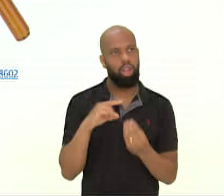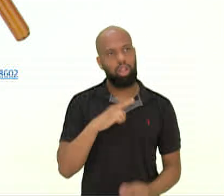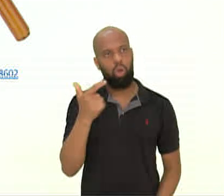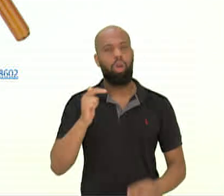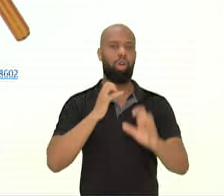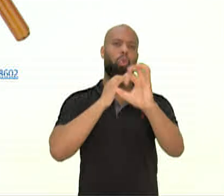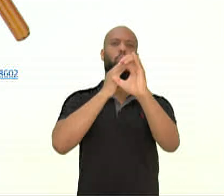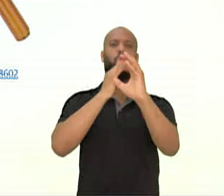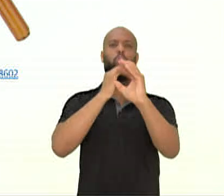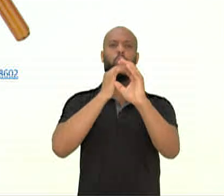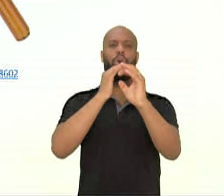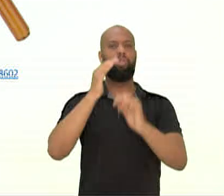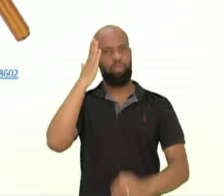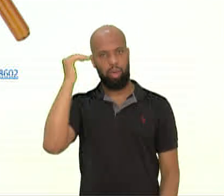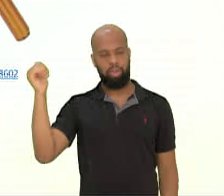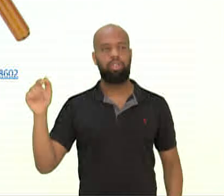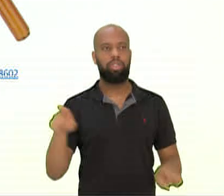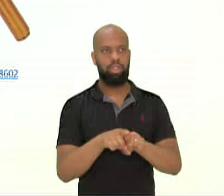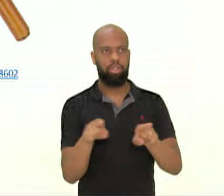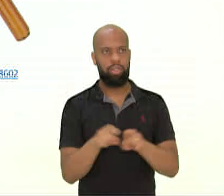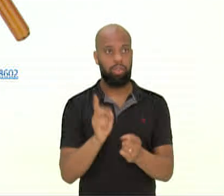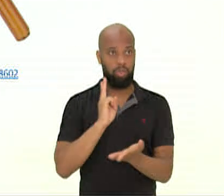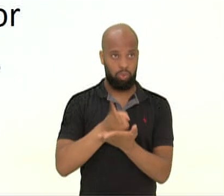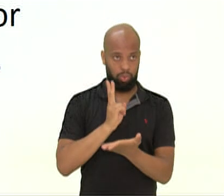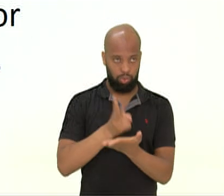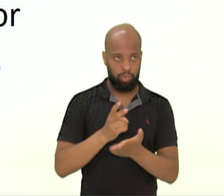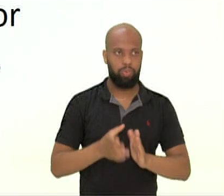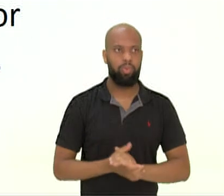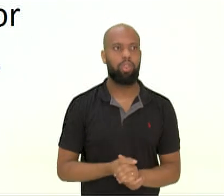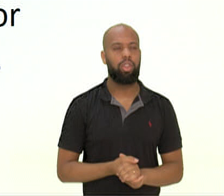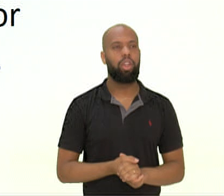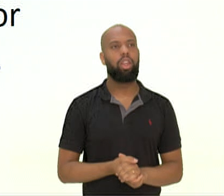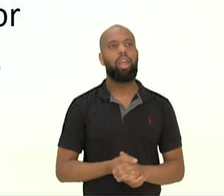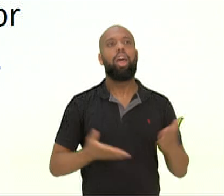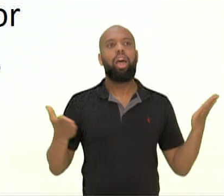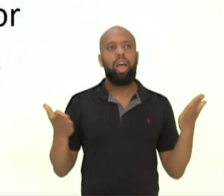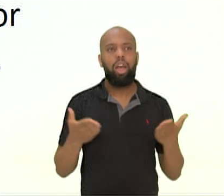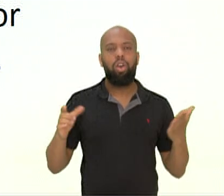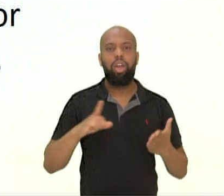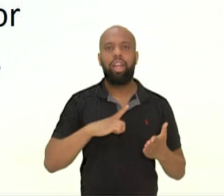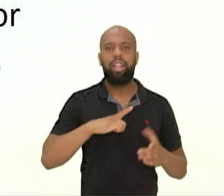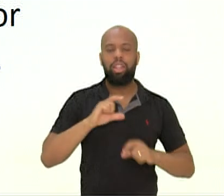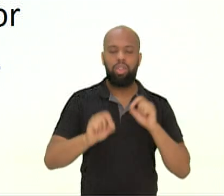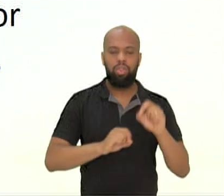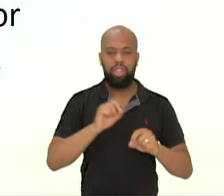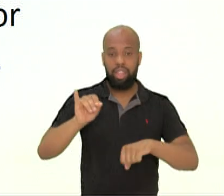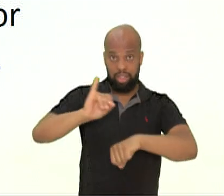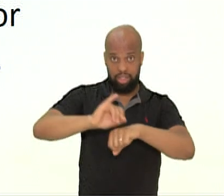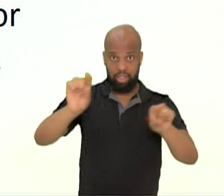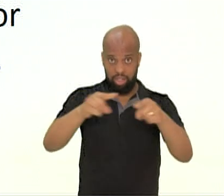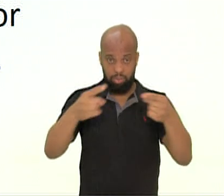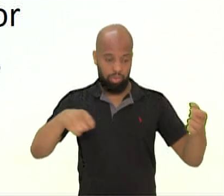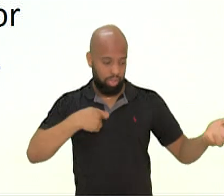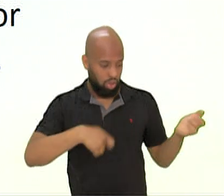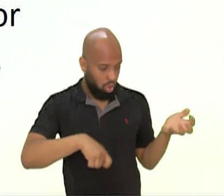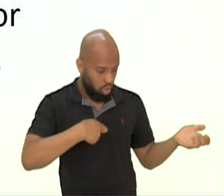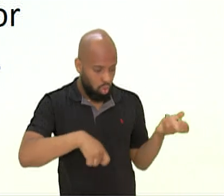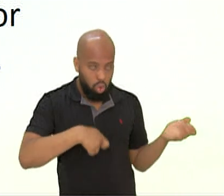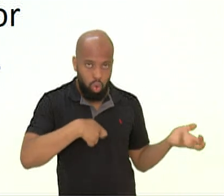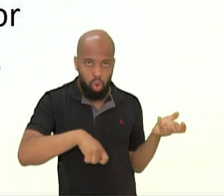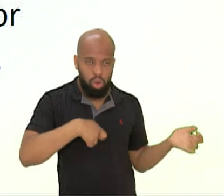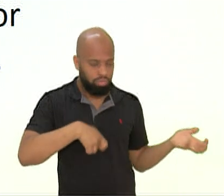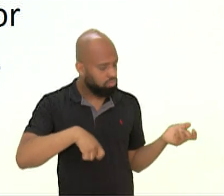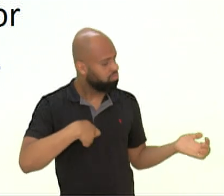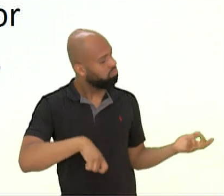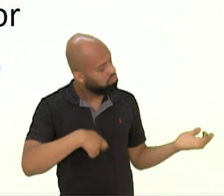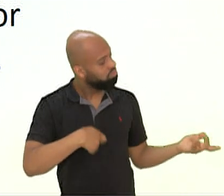em uma orquestra, ok? Vamos avançando ali então. Temos ali os instrumentos de corda, que são os instrumentos